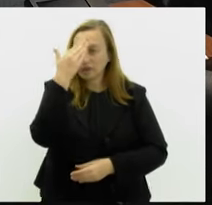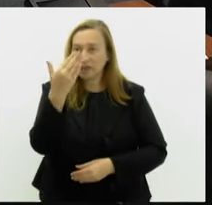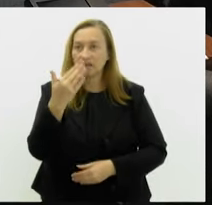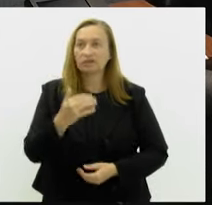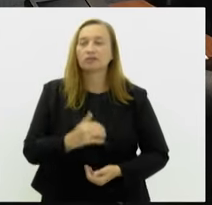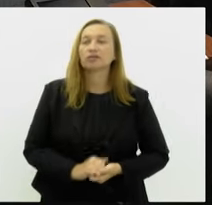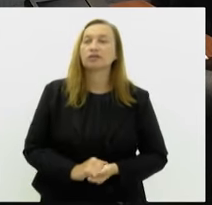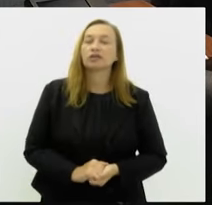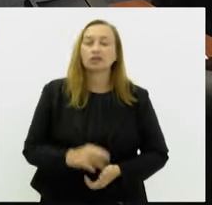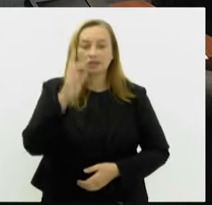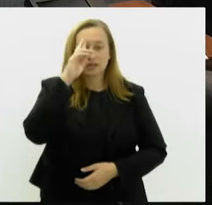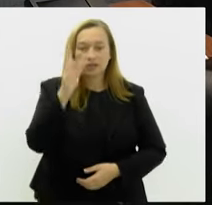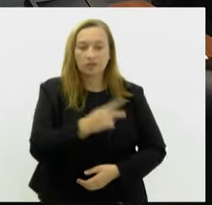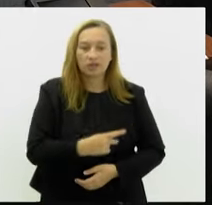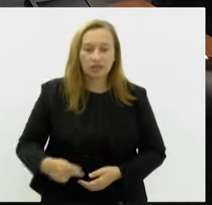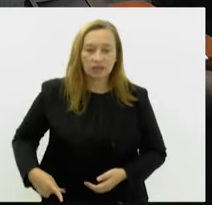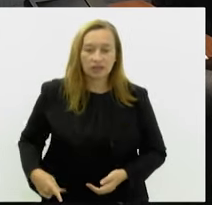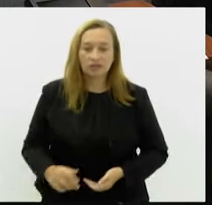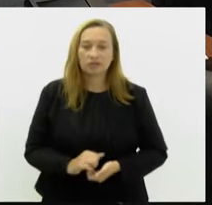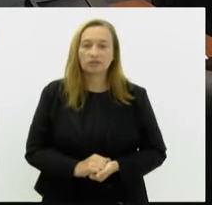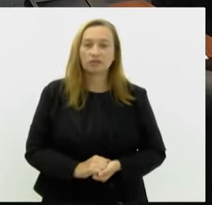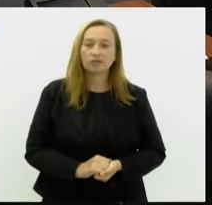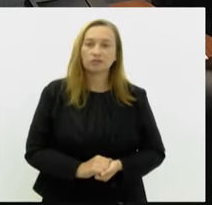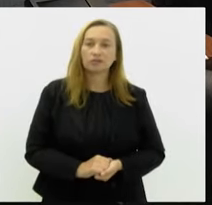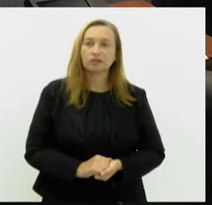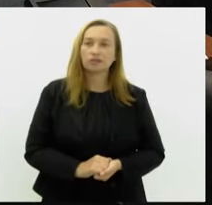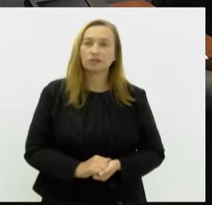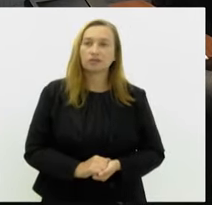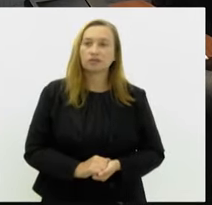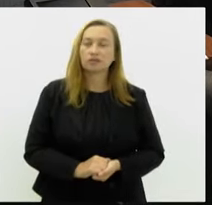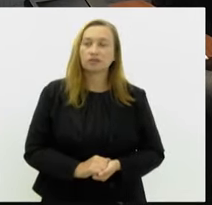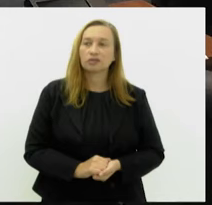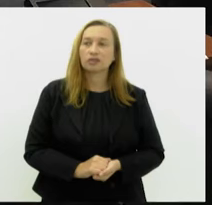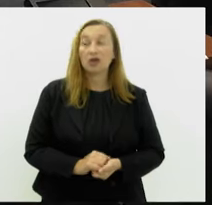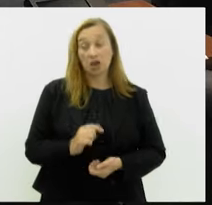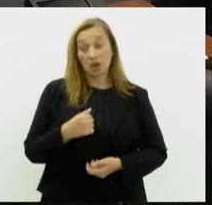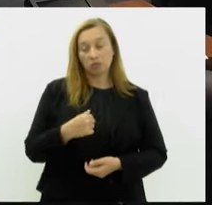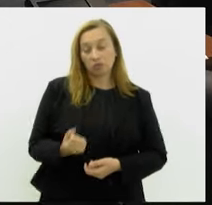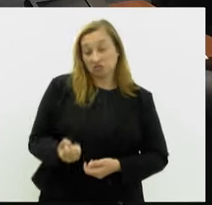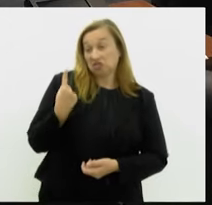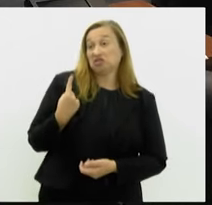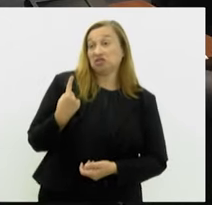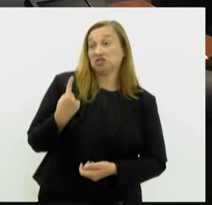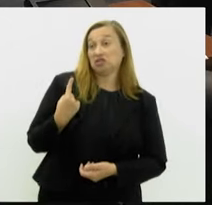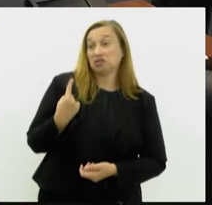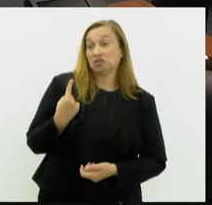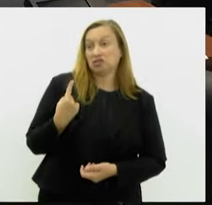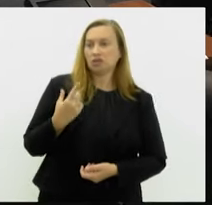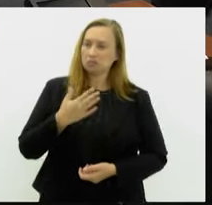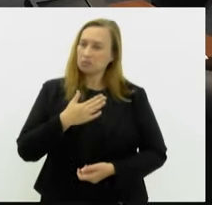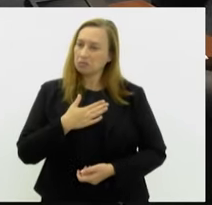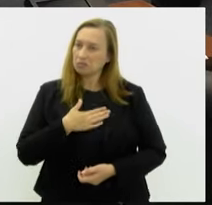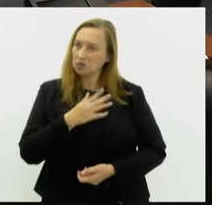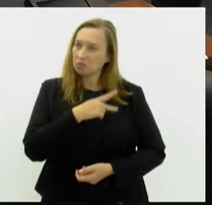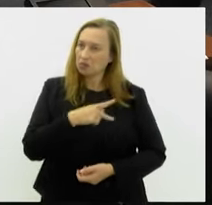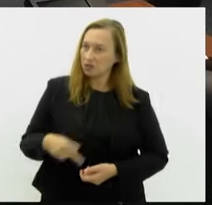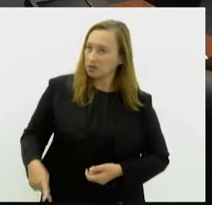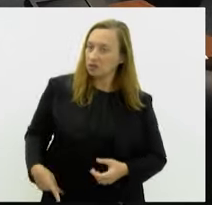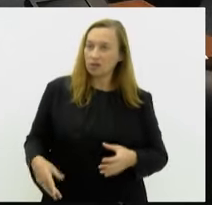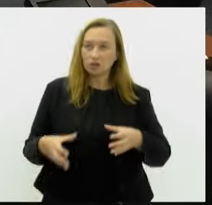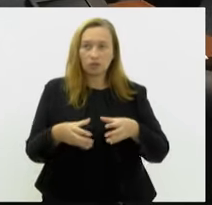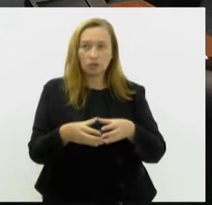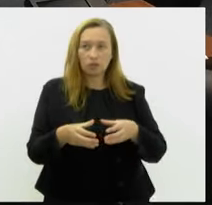Obrigado. Senhora presidente, eu até estranhei que o meu presidente da Comissão de